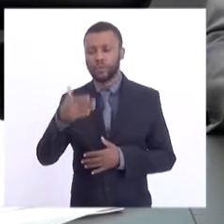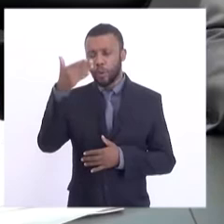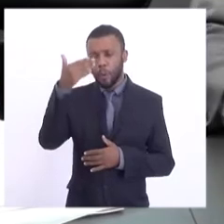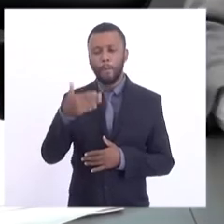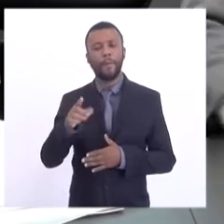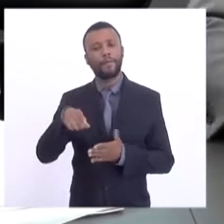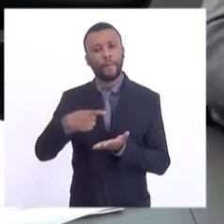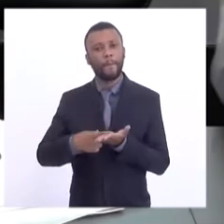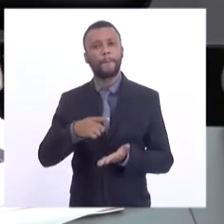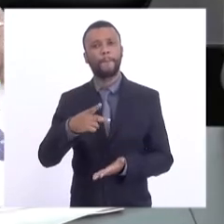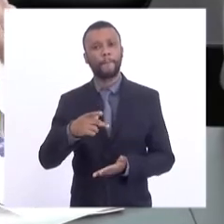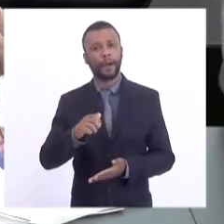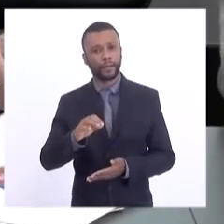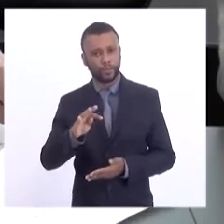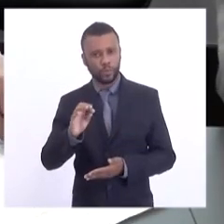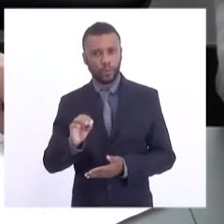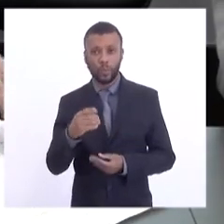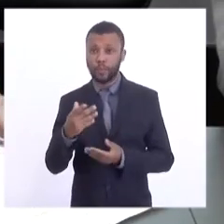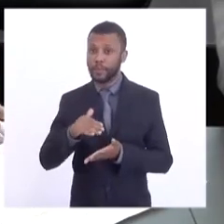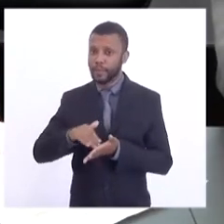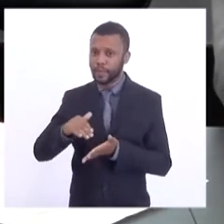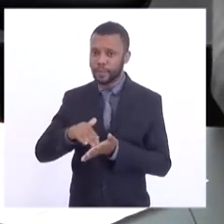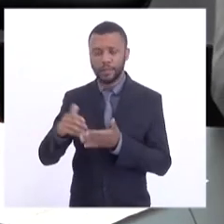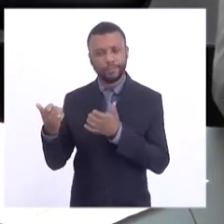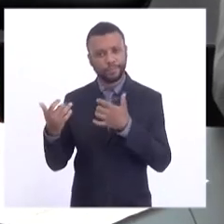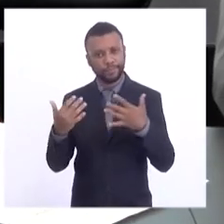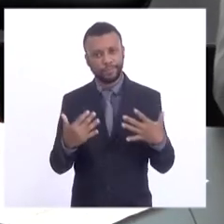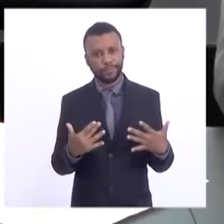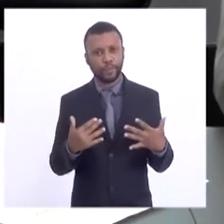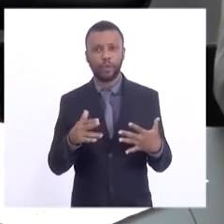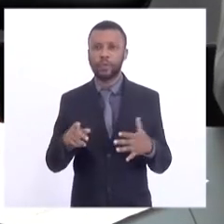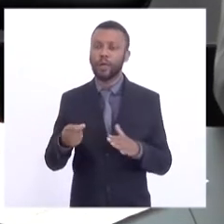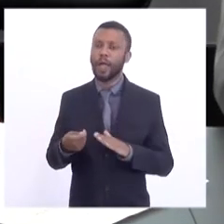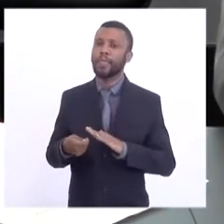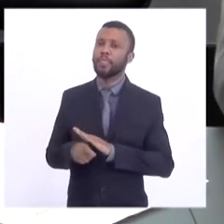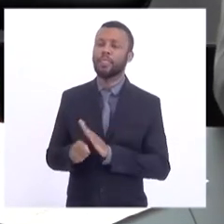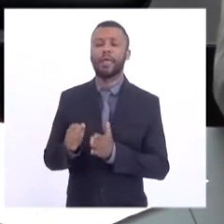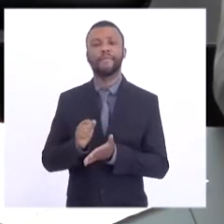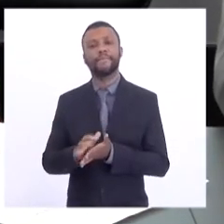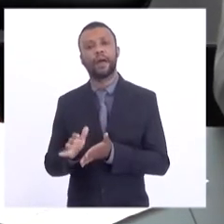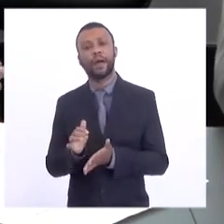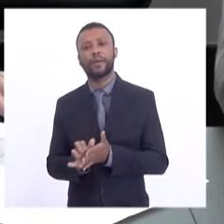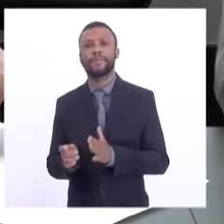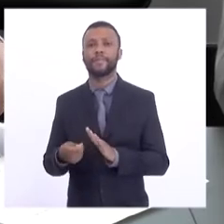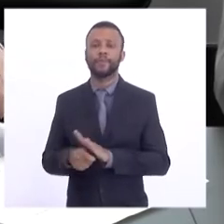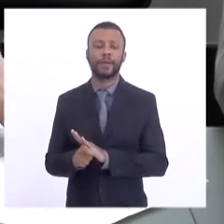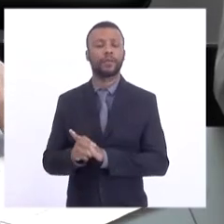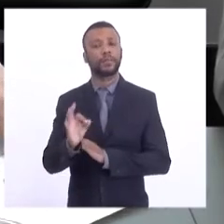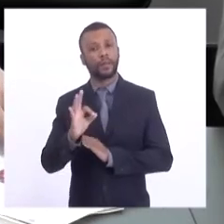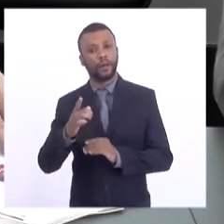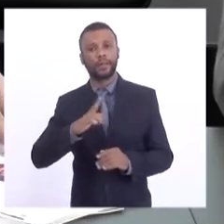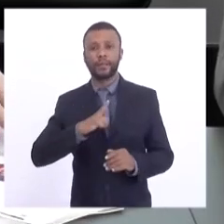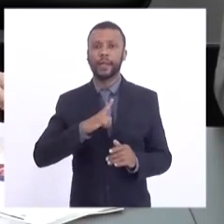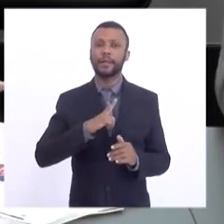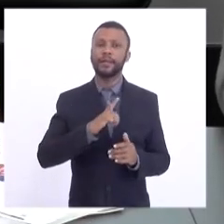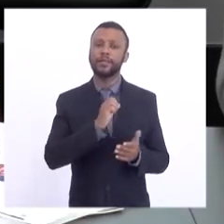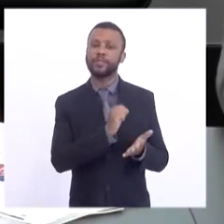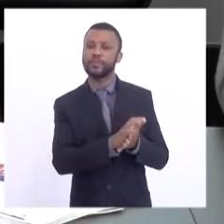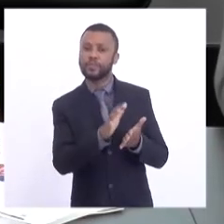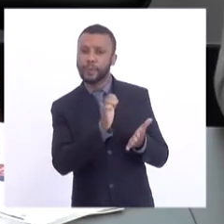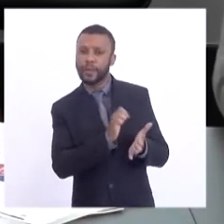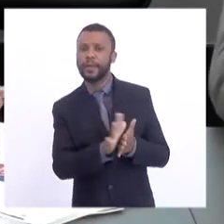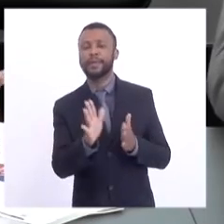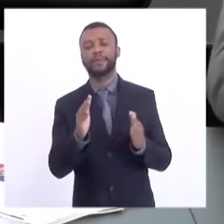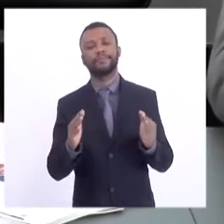e como secretário já tinha dito para ele não tem sol despesa de investimento e Tem investimento e despesa corrente também uma